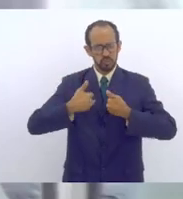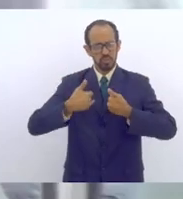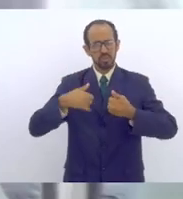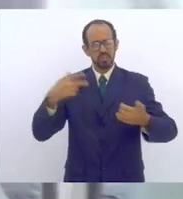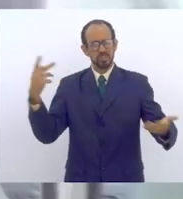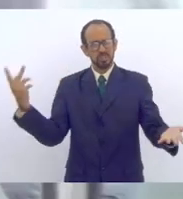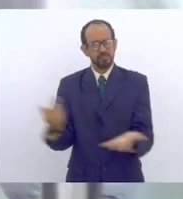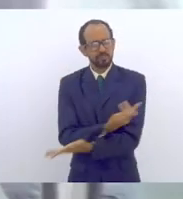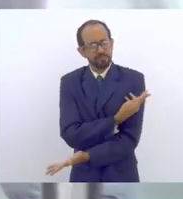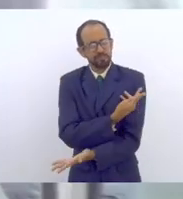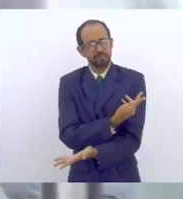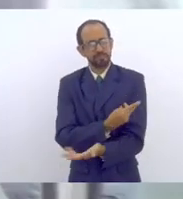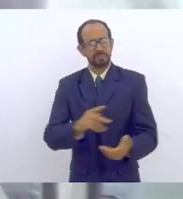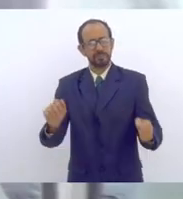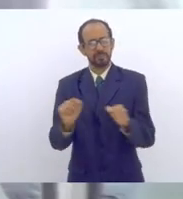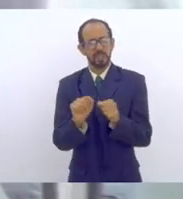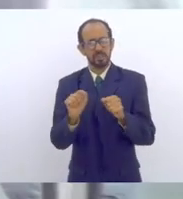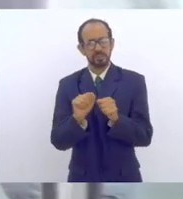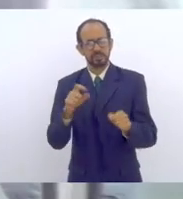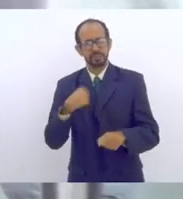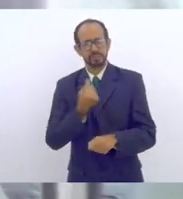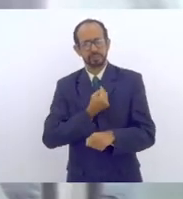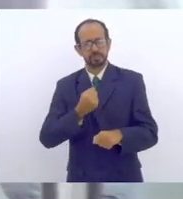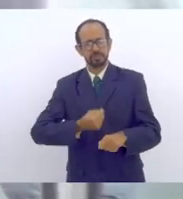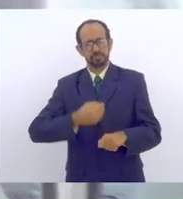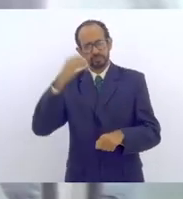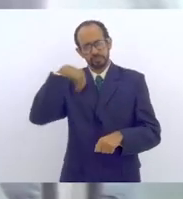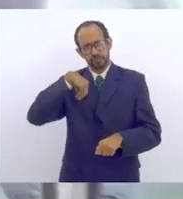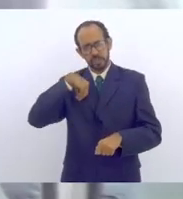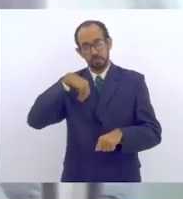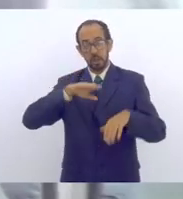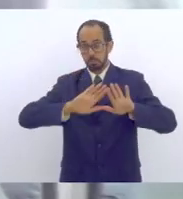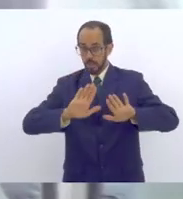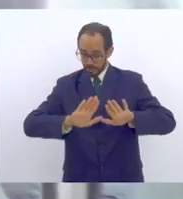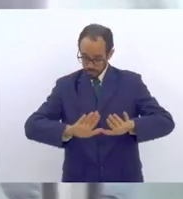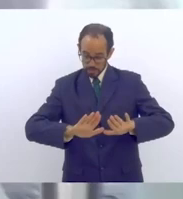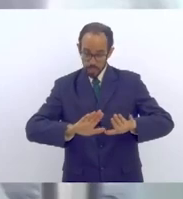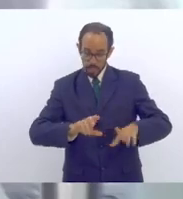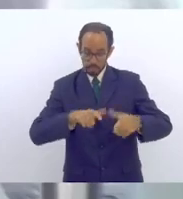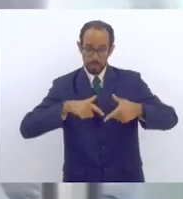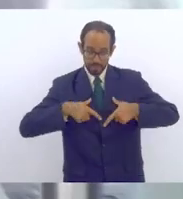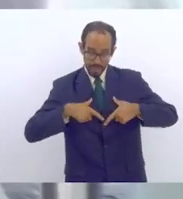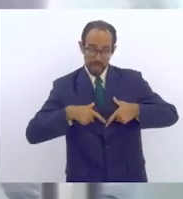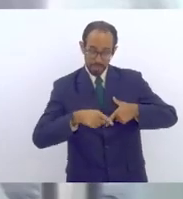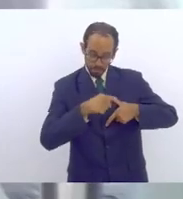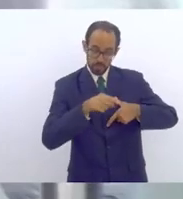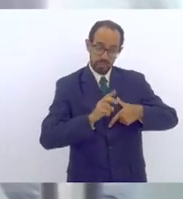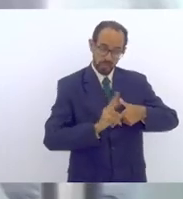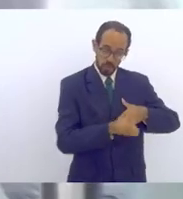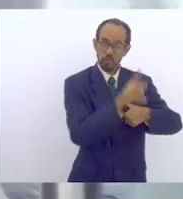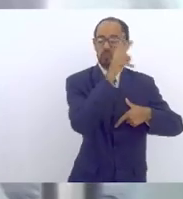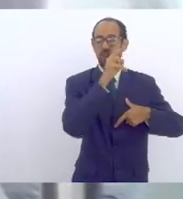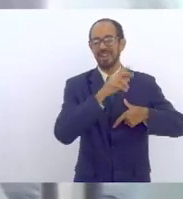faz a gente desanimar Tiradentes é para você não desanimar tá bom parabéns